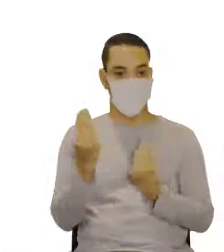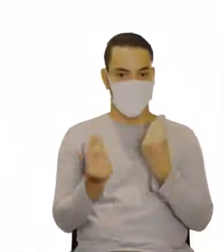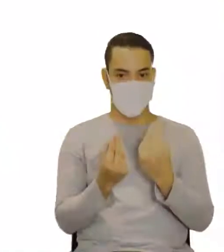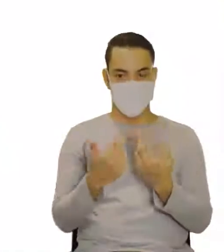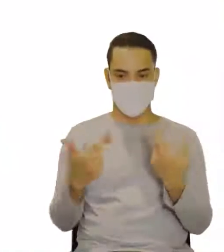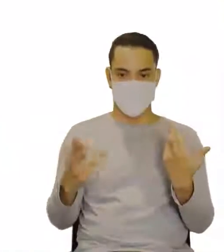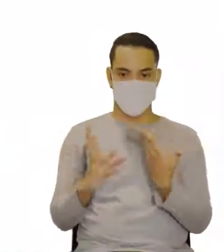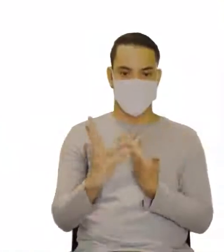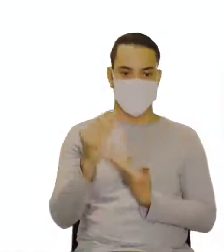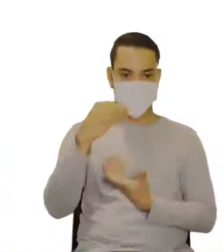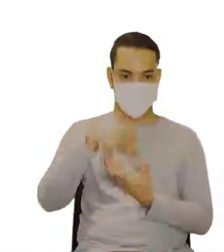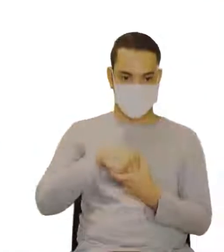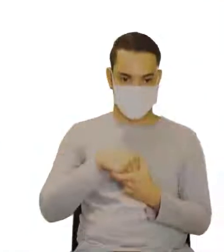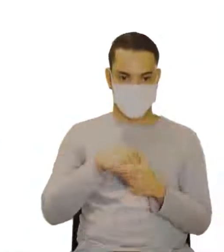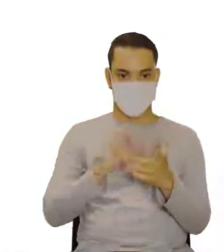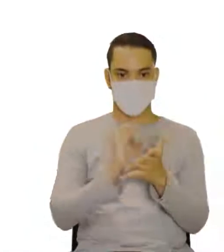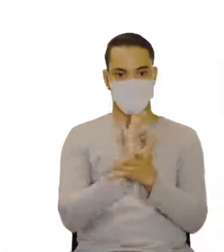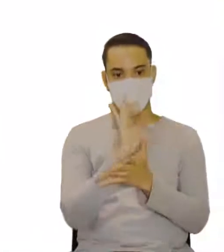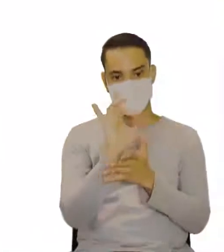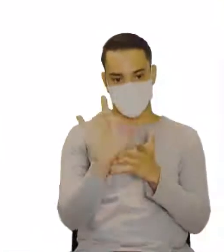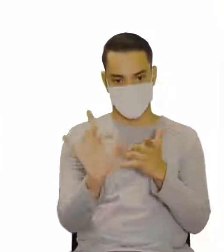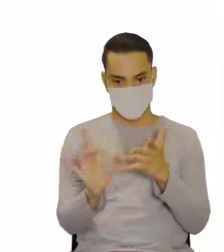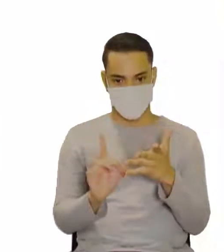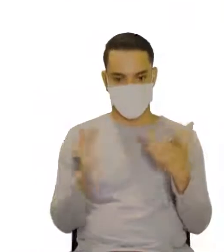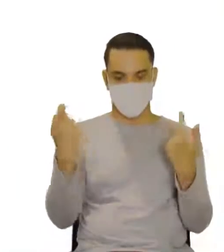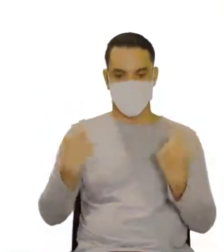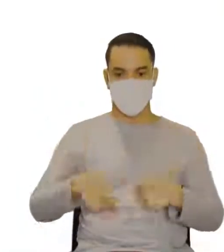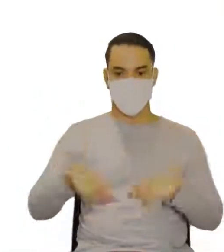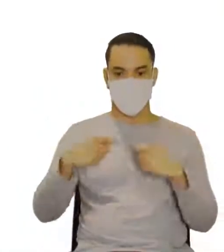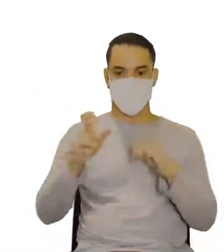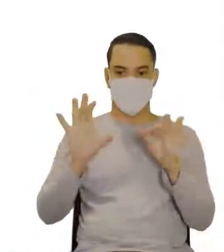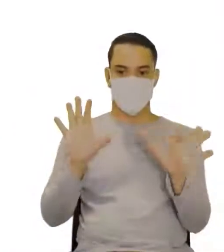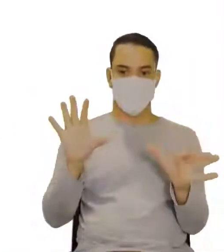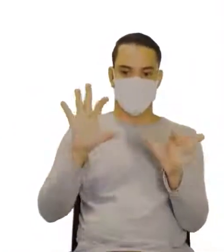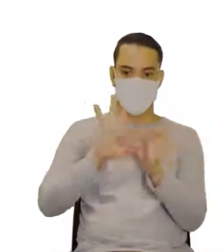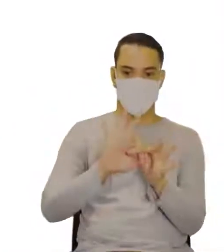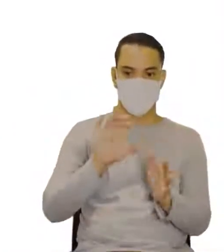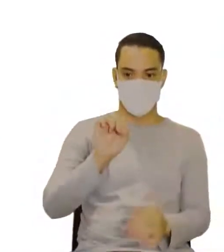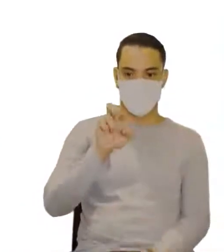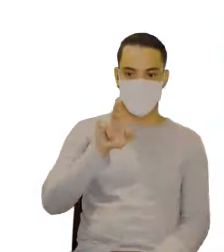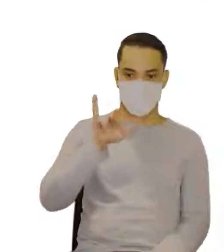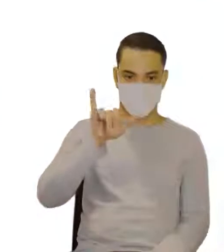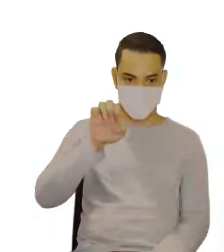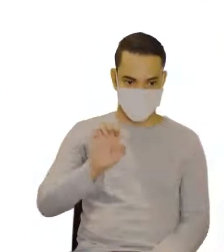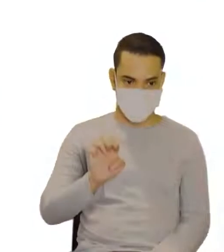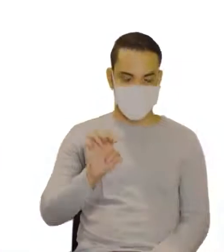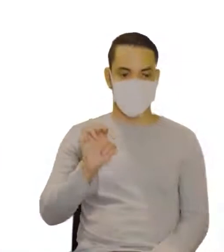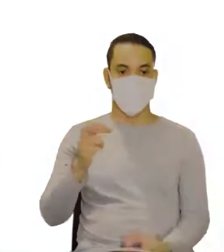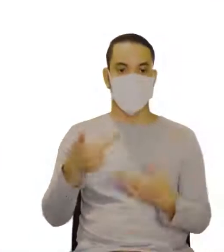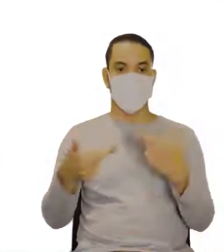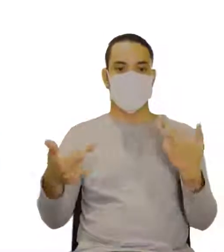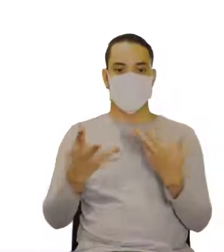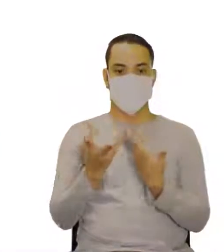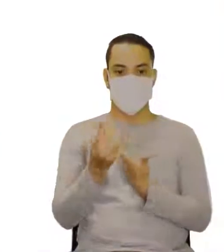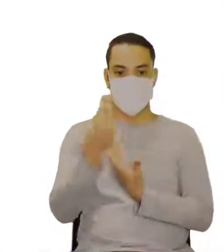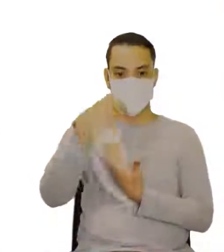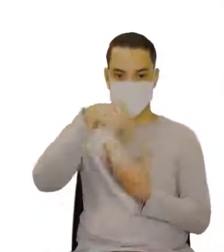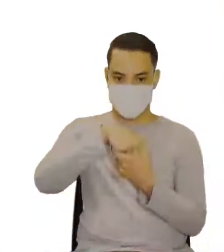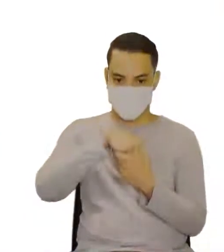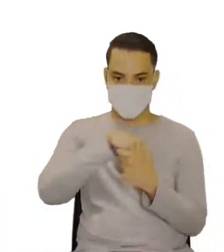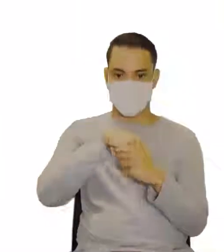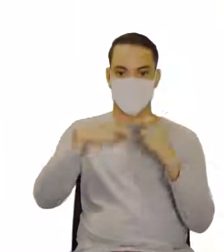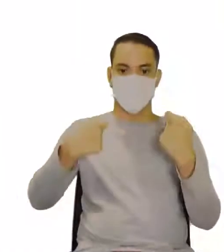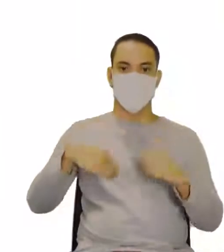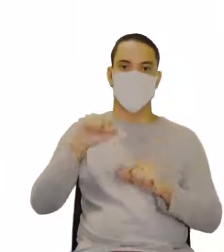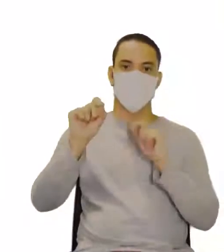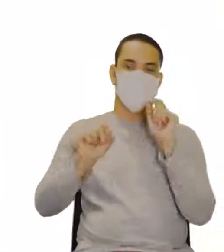resistências internas de cada gerador acabam sendo associadas em série, a resistência interna do